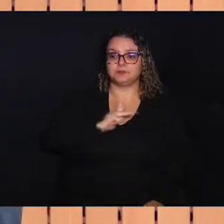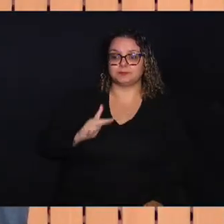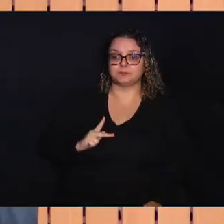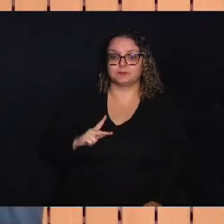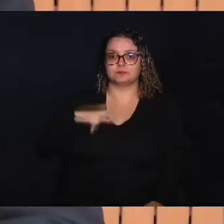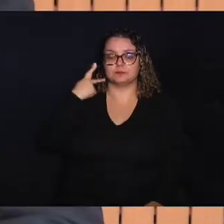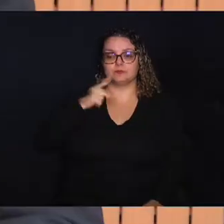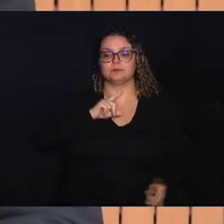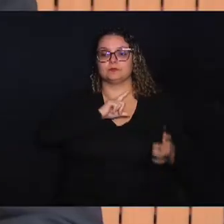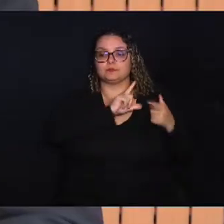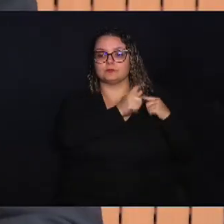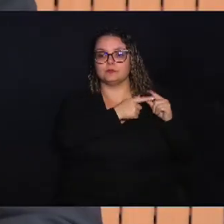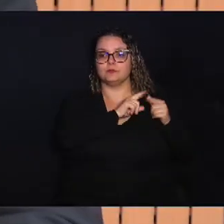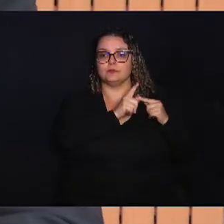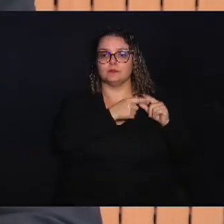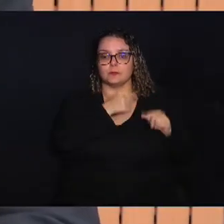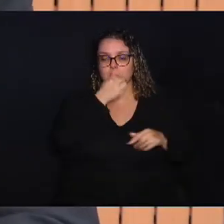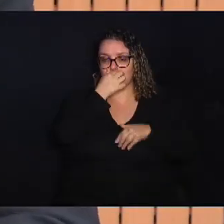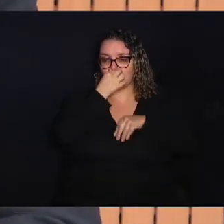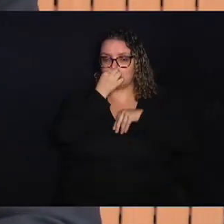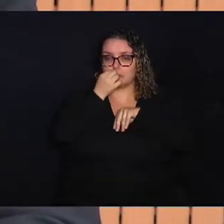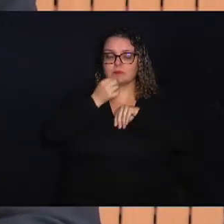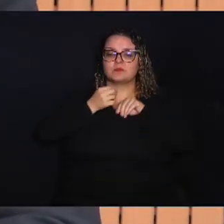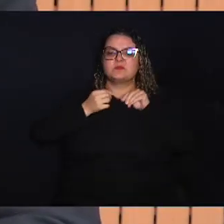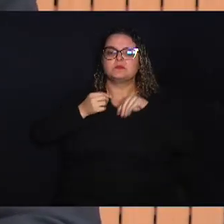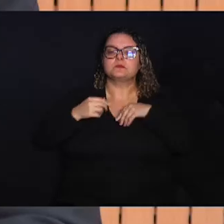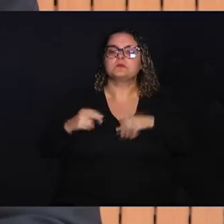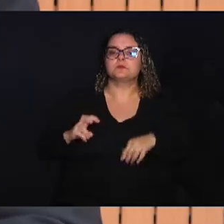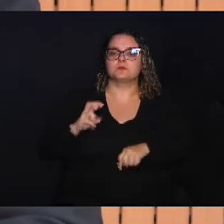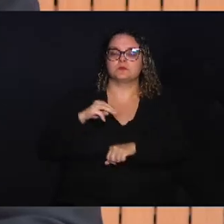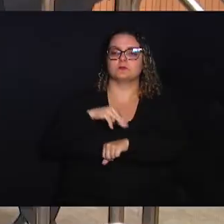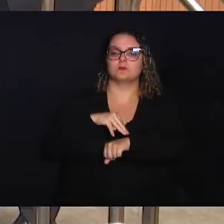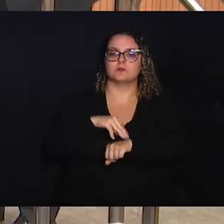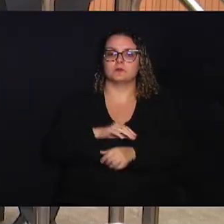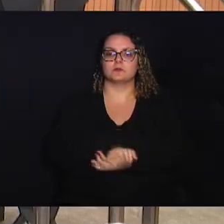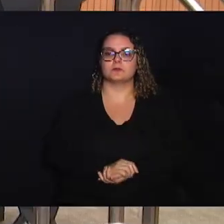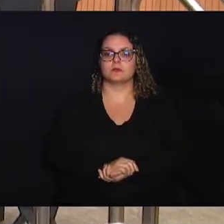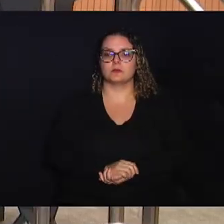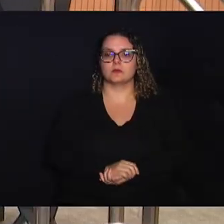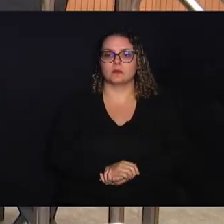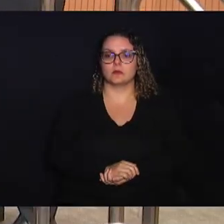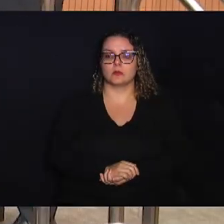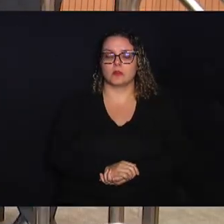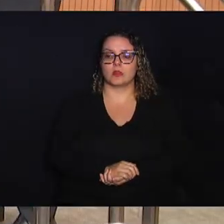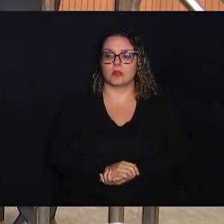Jaime. Vereador Major Jaime tem a tribuna por 5 minutos.